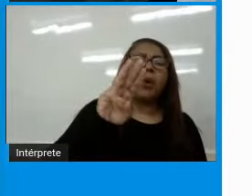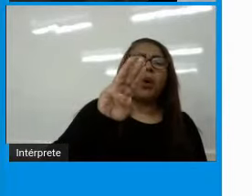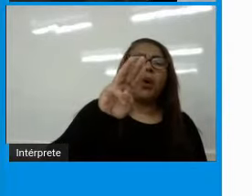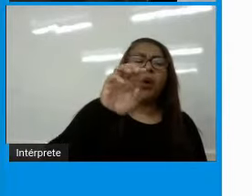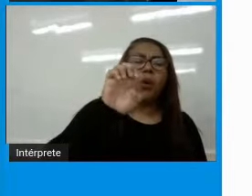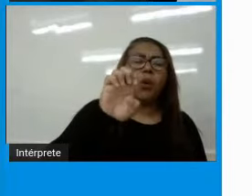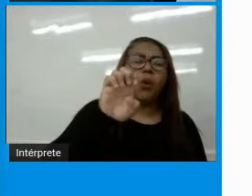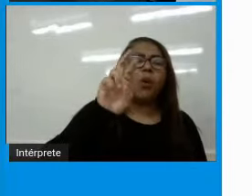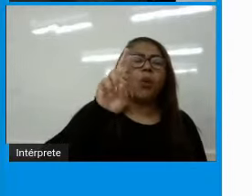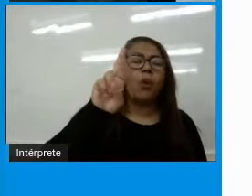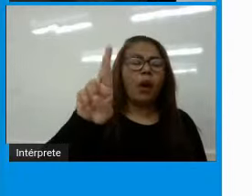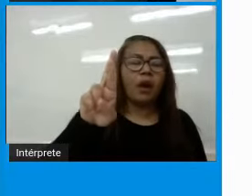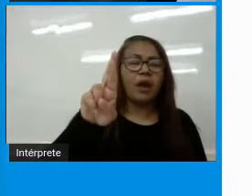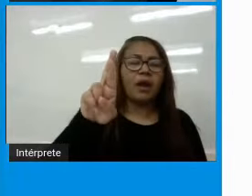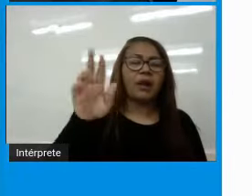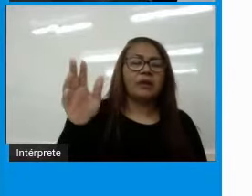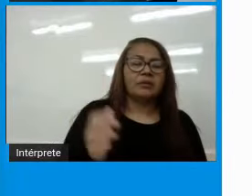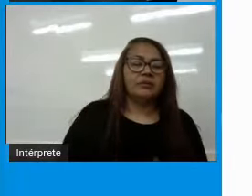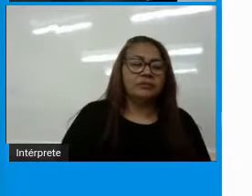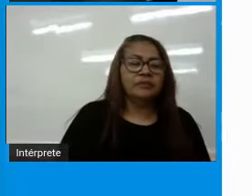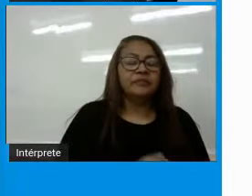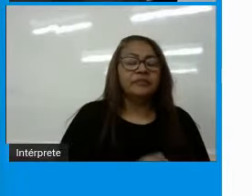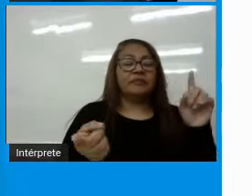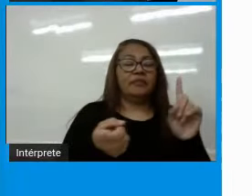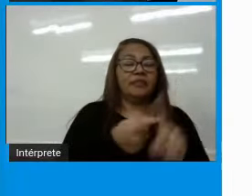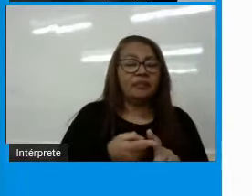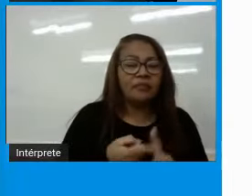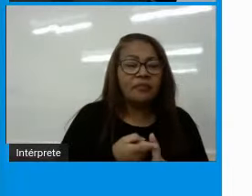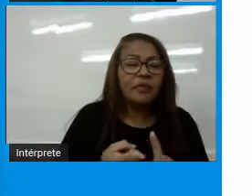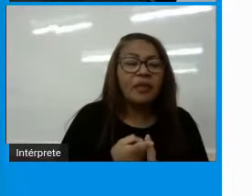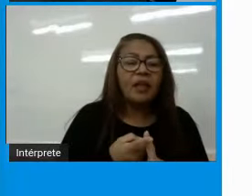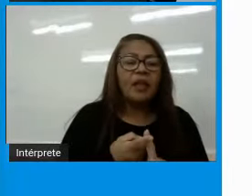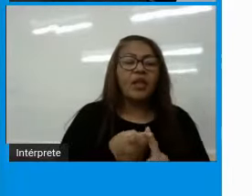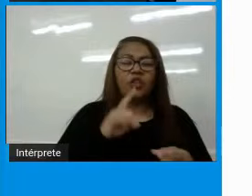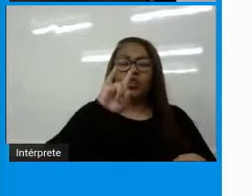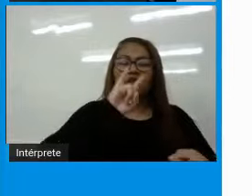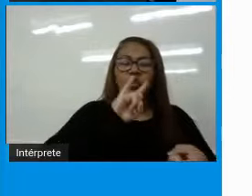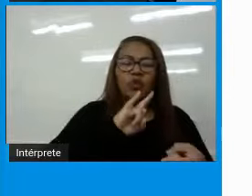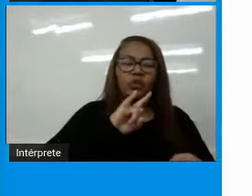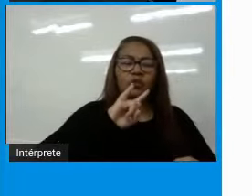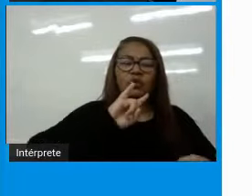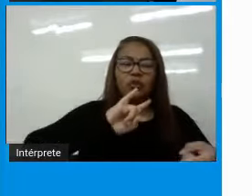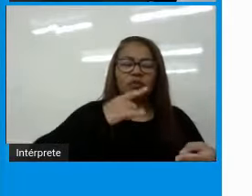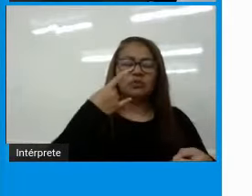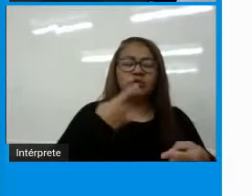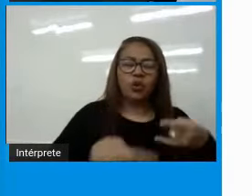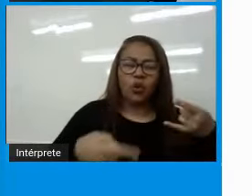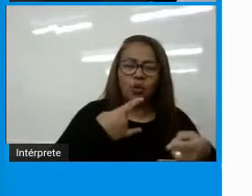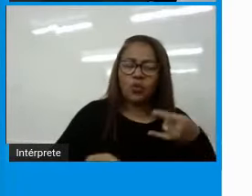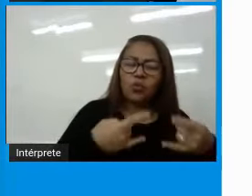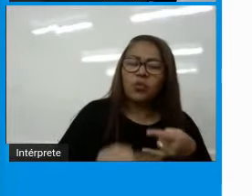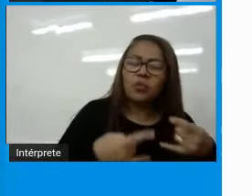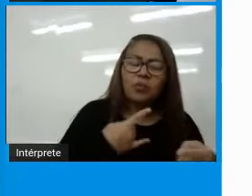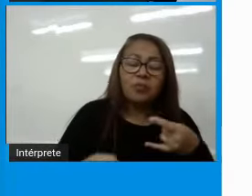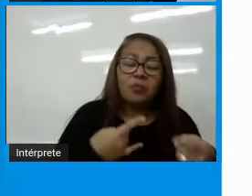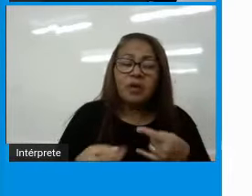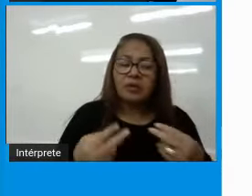é equivalente. Documentos é equivalente ao Google. O Drive é